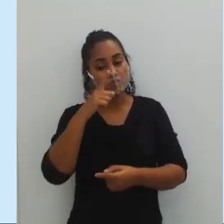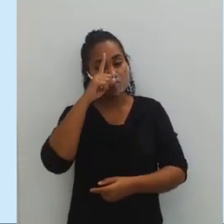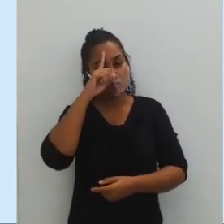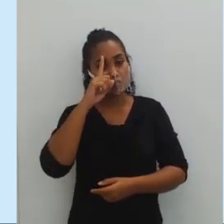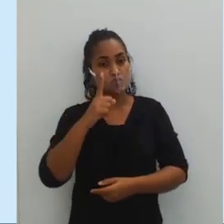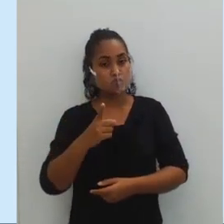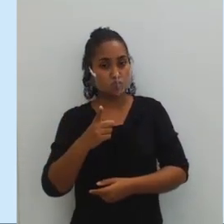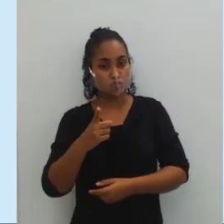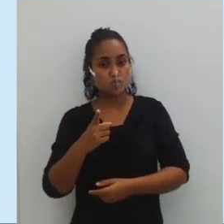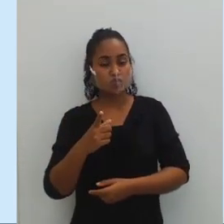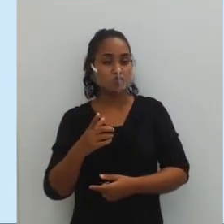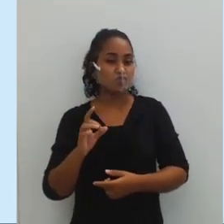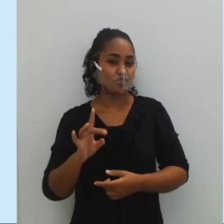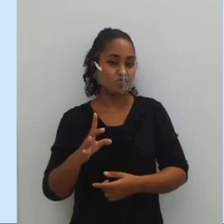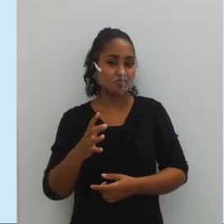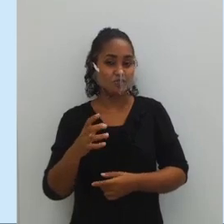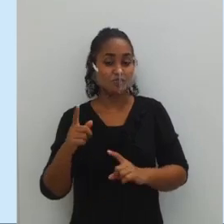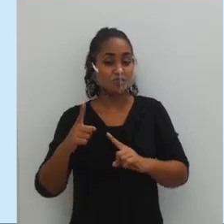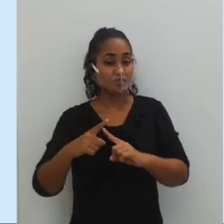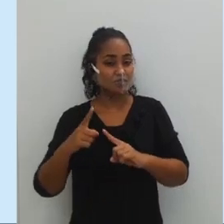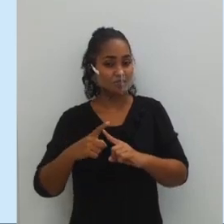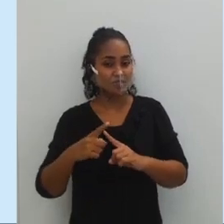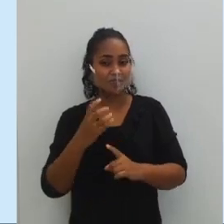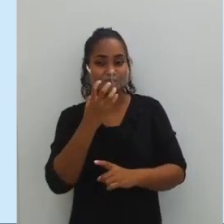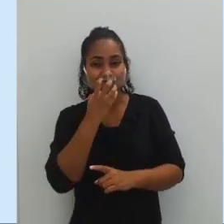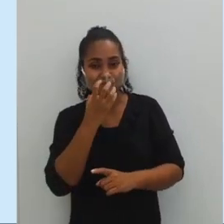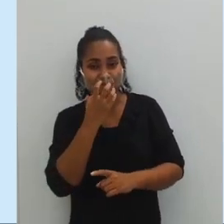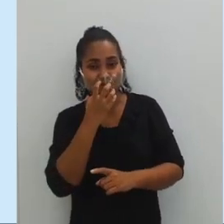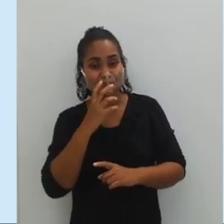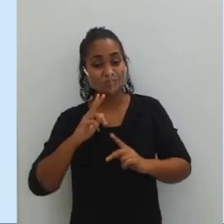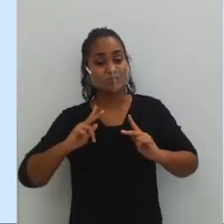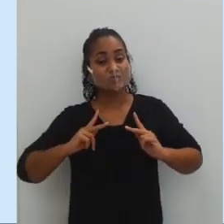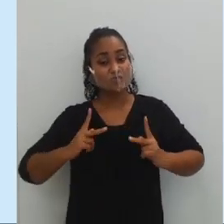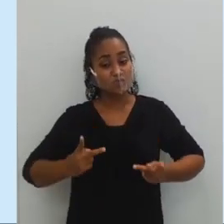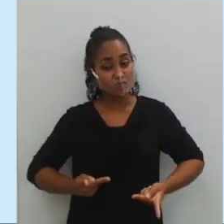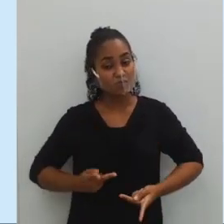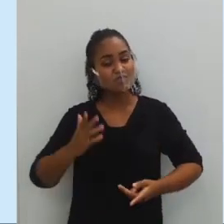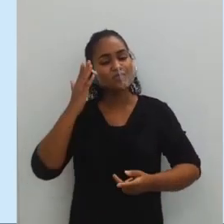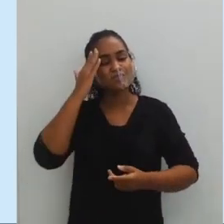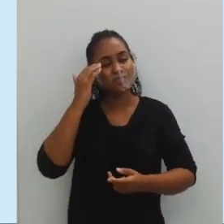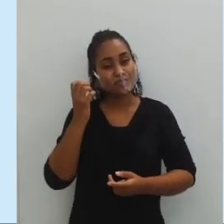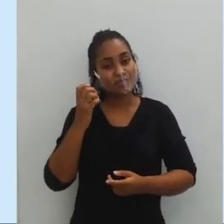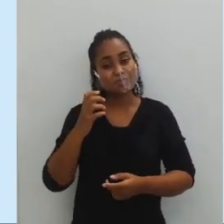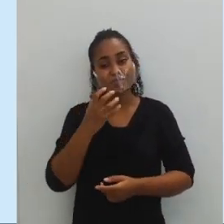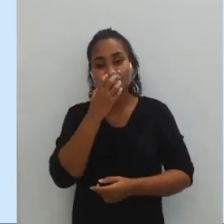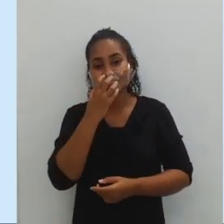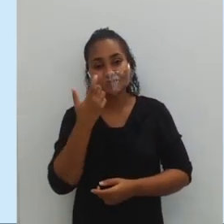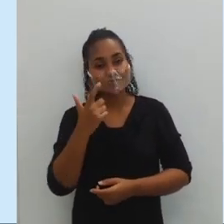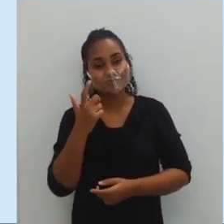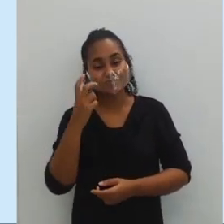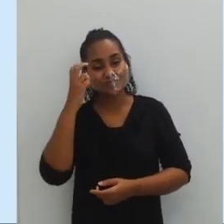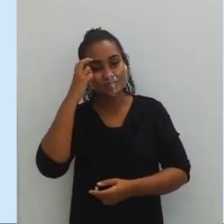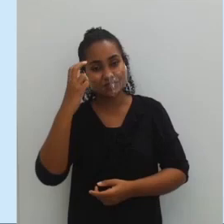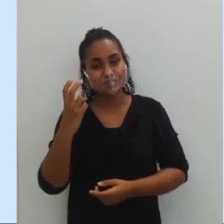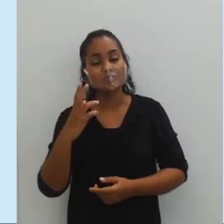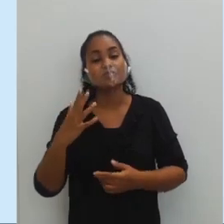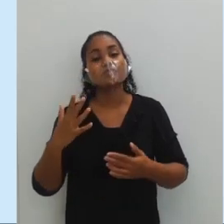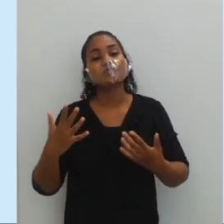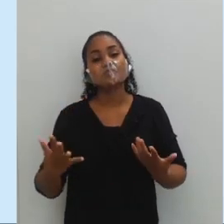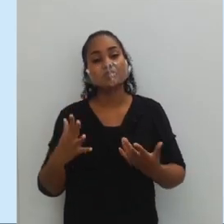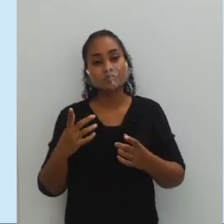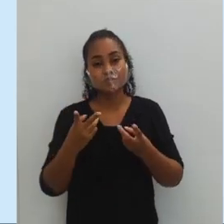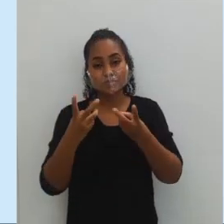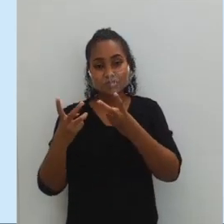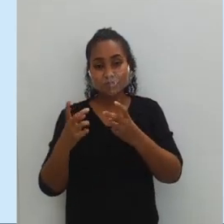ao dono do cachorro e não à raça. Lembrando, os humanos são racionais, os cachorros são irracionais. E aí